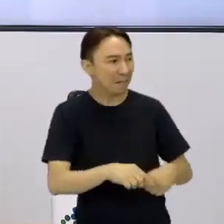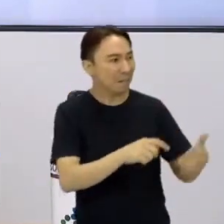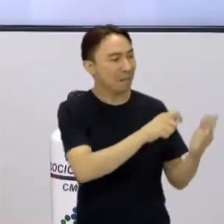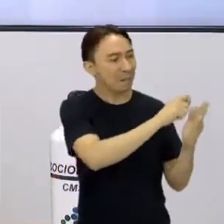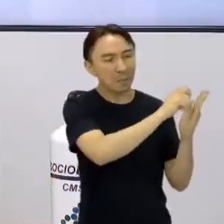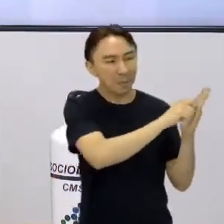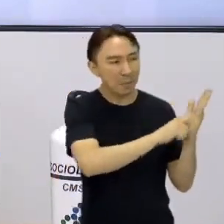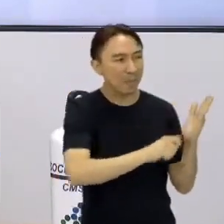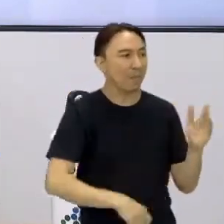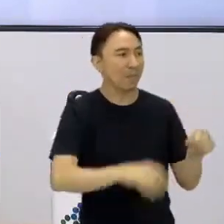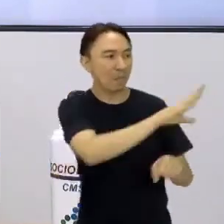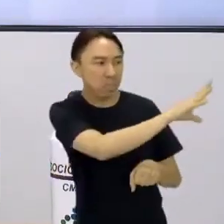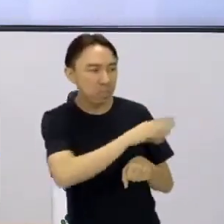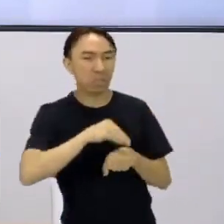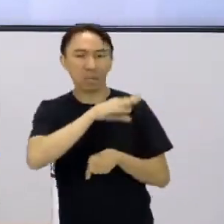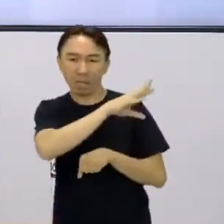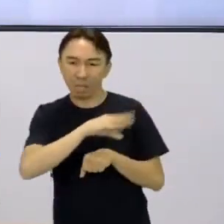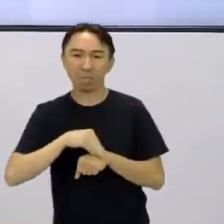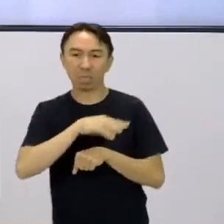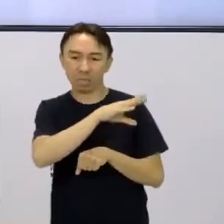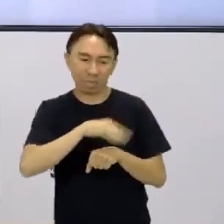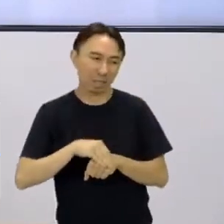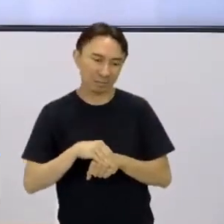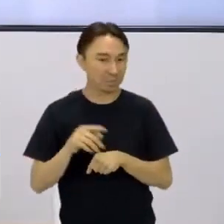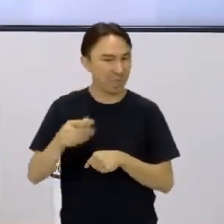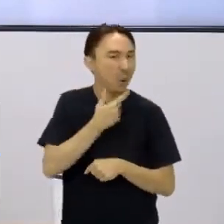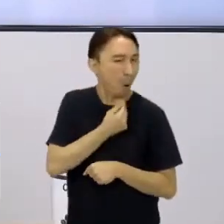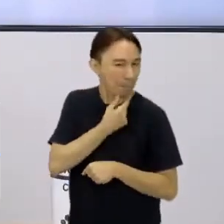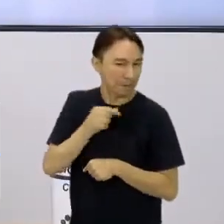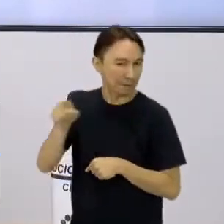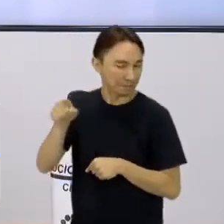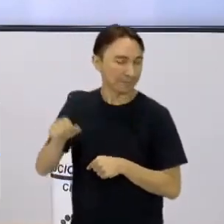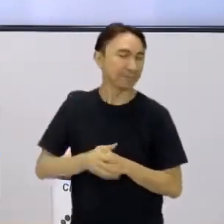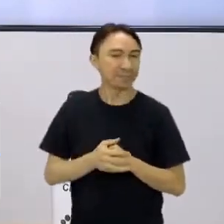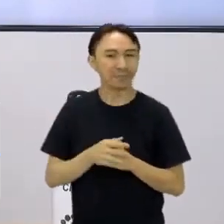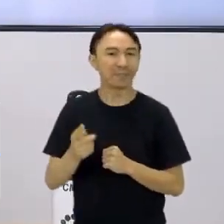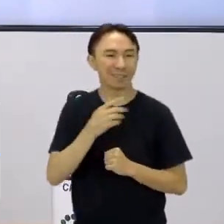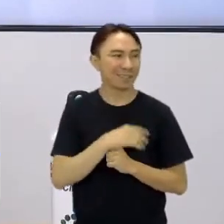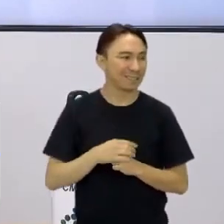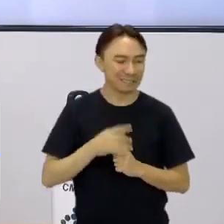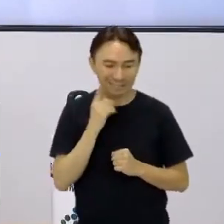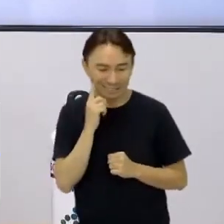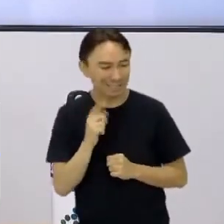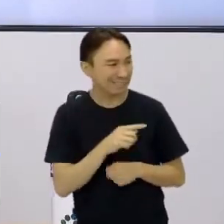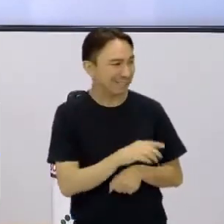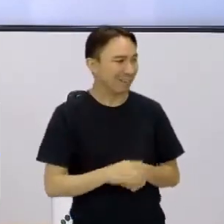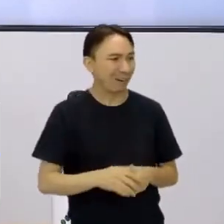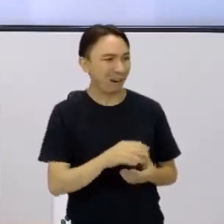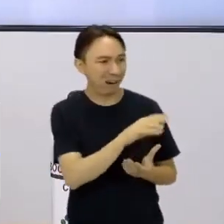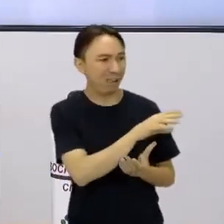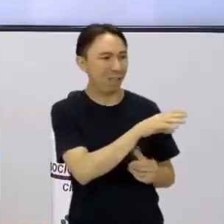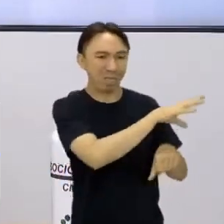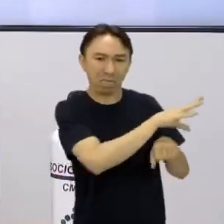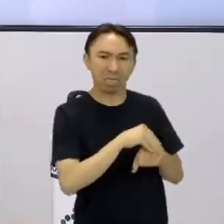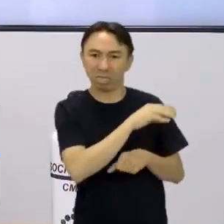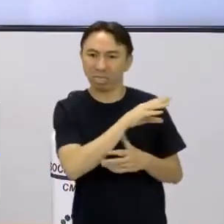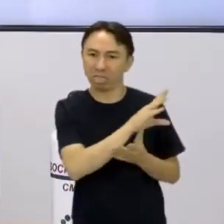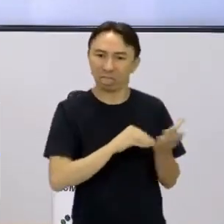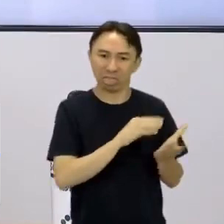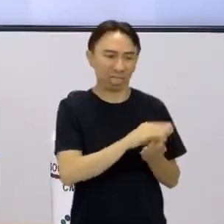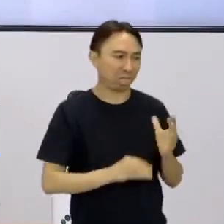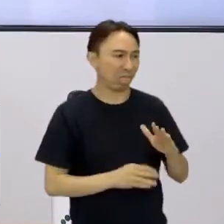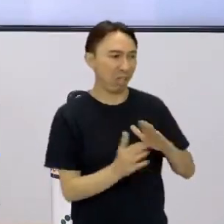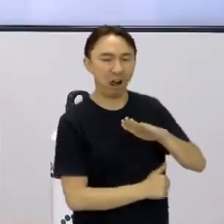muito tempo ele ficou, segundo ele, né, com vergonha, enfim, de assumir esse plágio, mas ele acabou